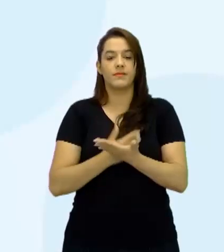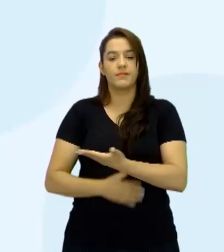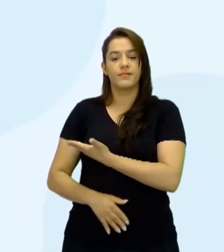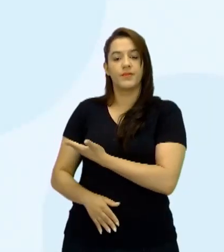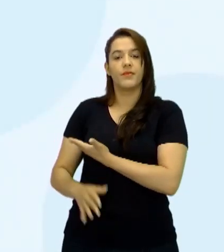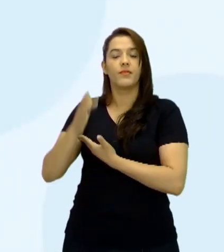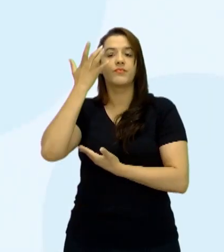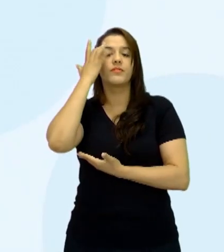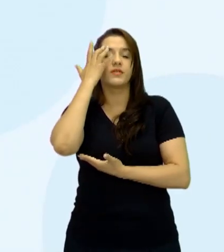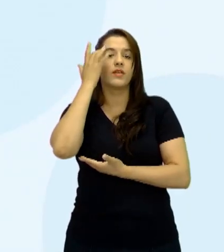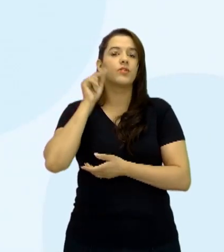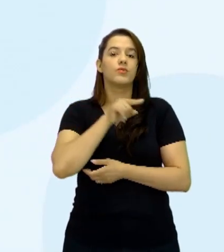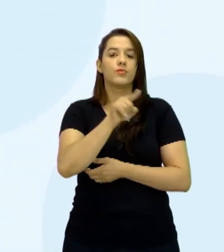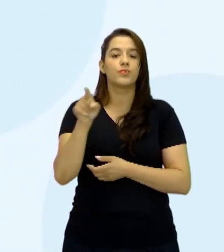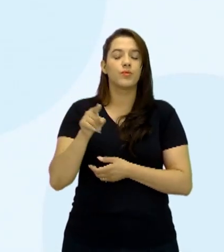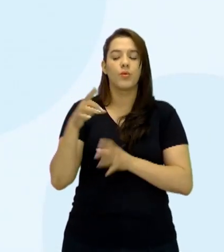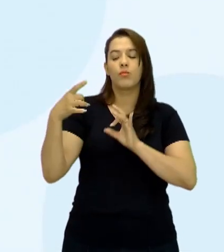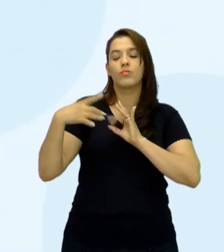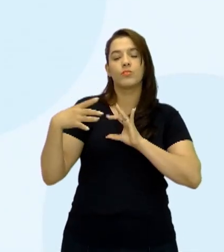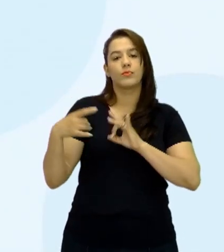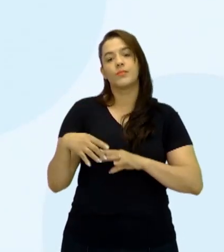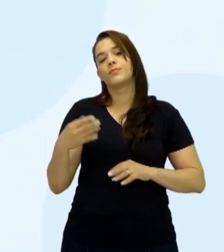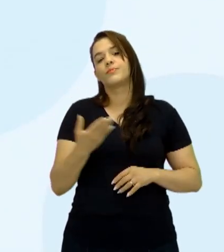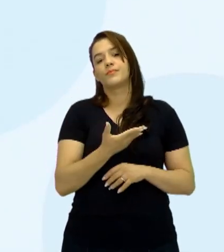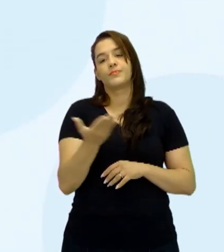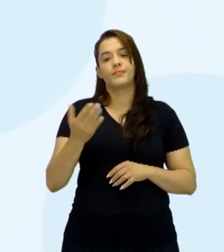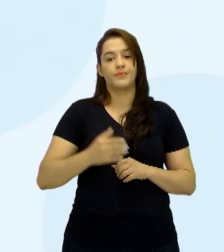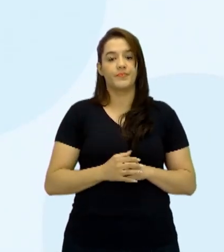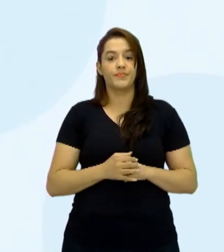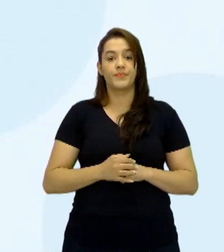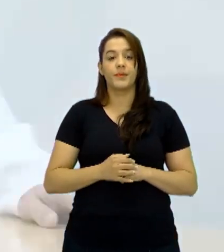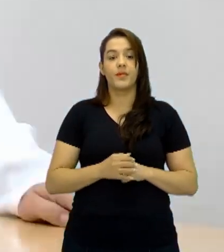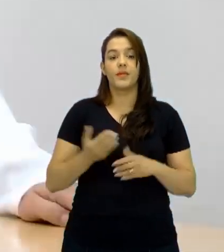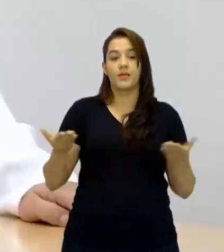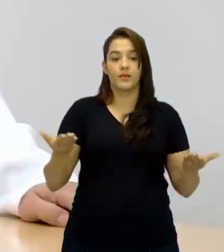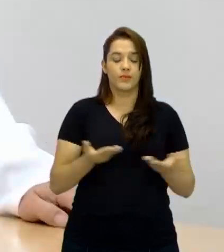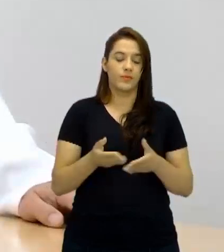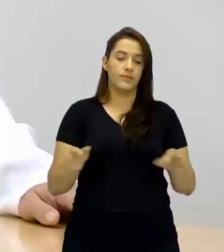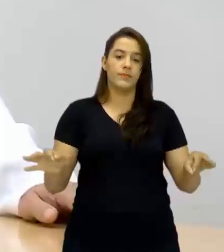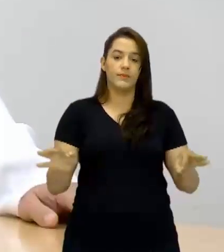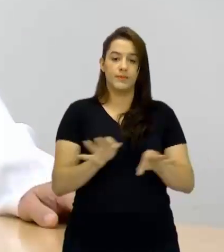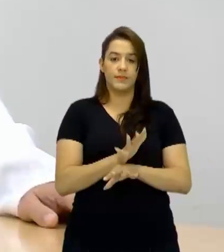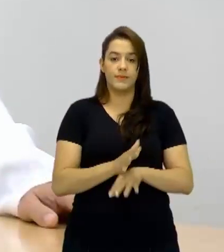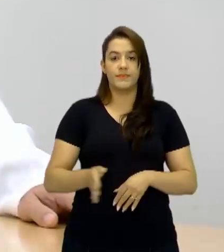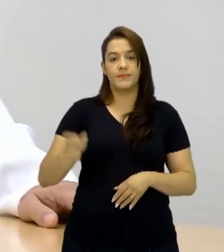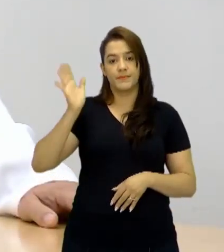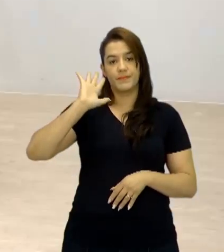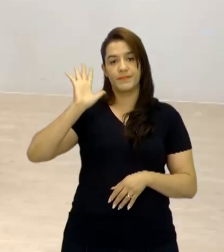você achou, dá lá suas impressões e a gente vai ficar por aqui.